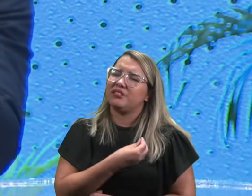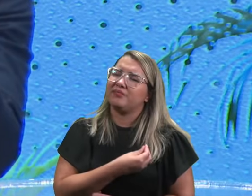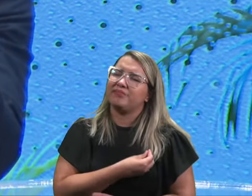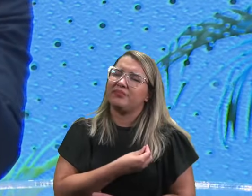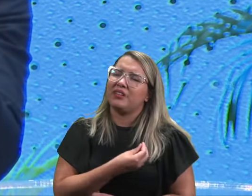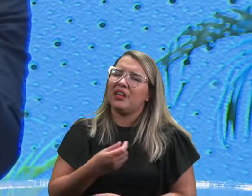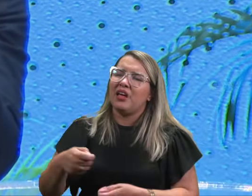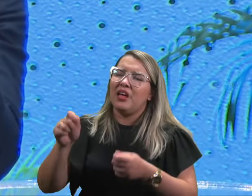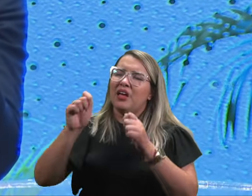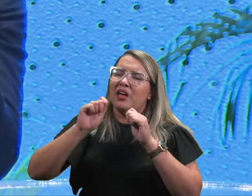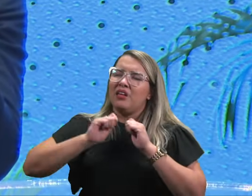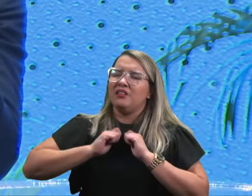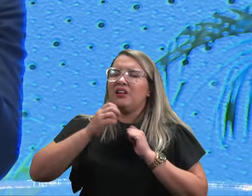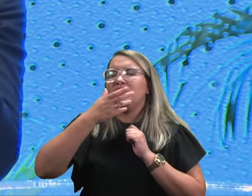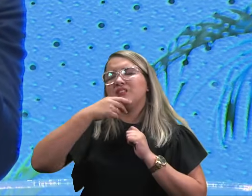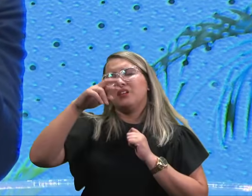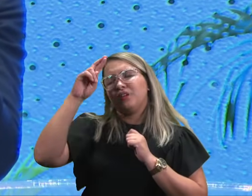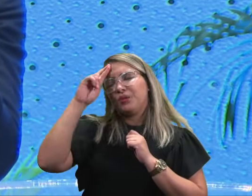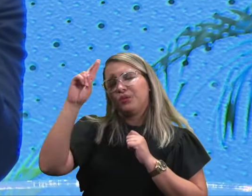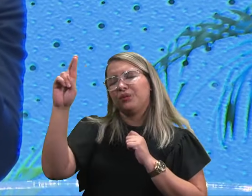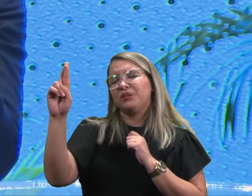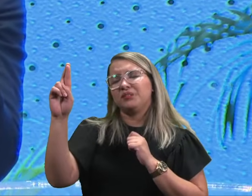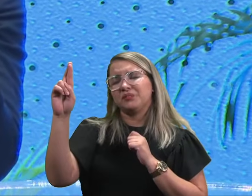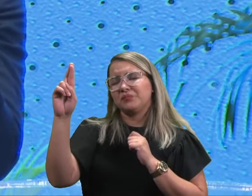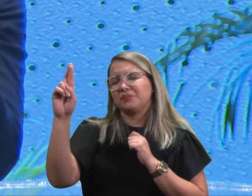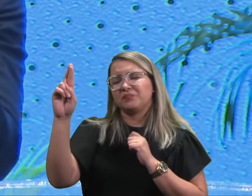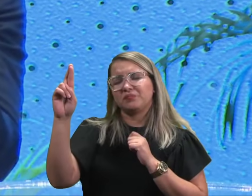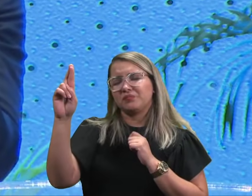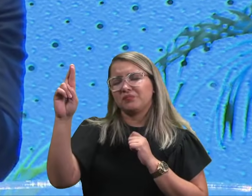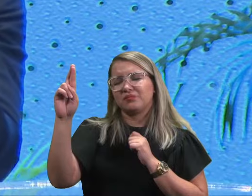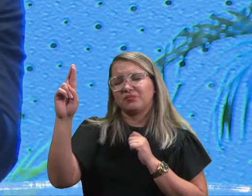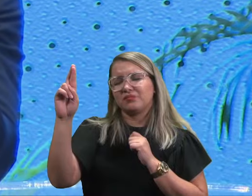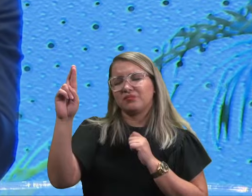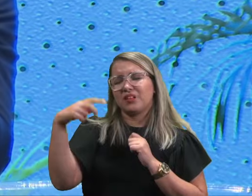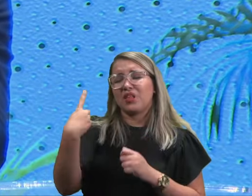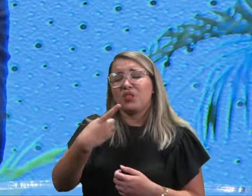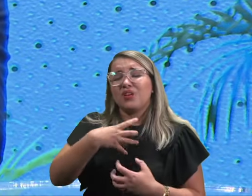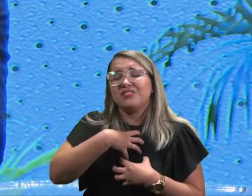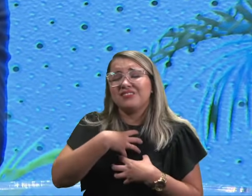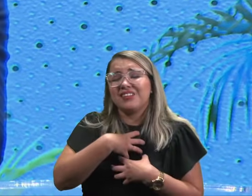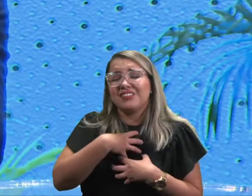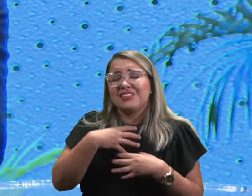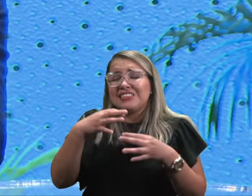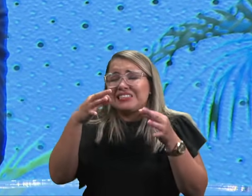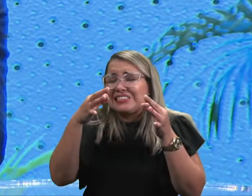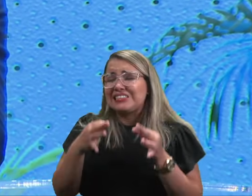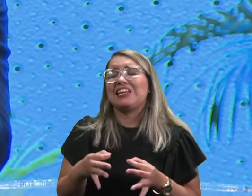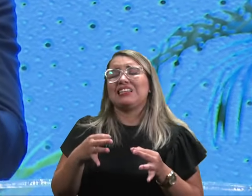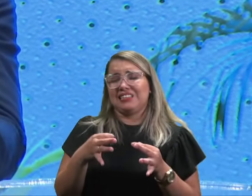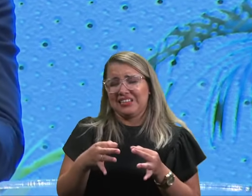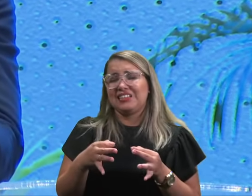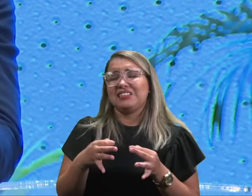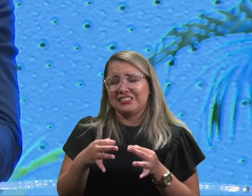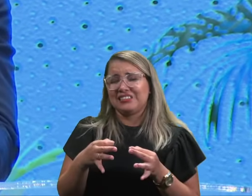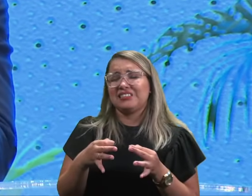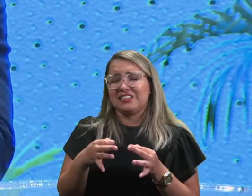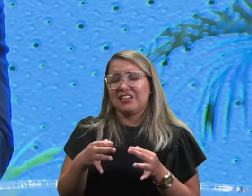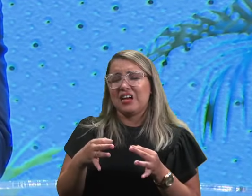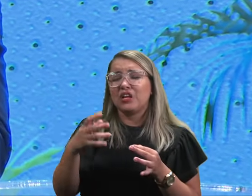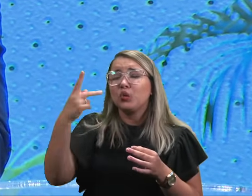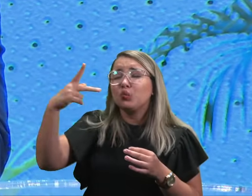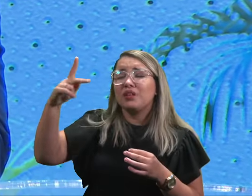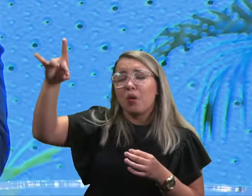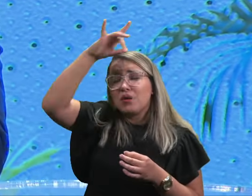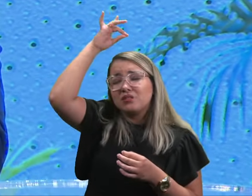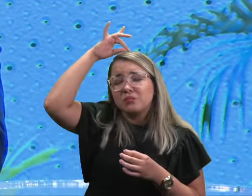Dá-nos, Senhor Deus, a certeza da realidade da presença do Teu